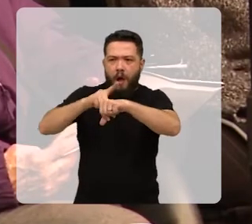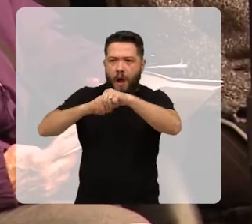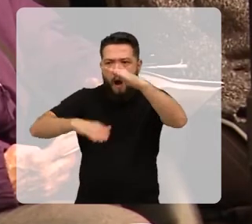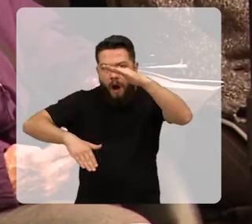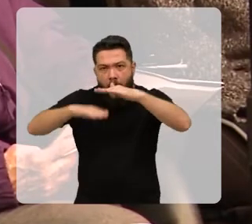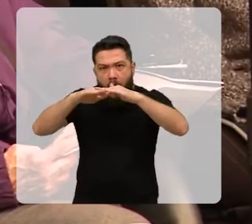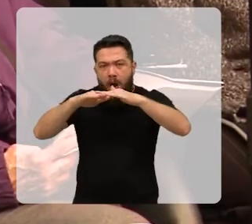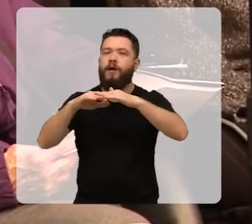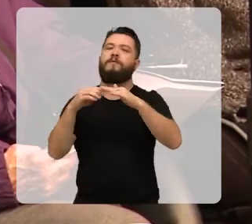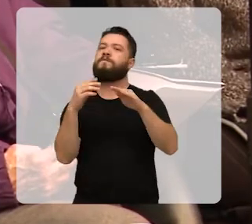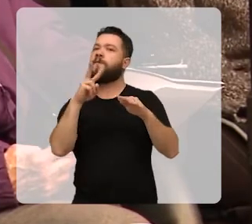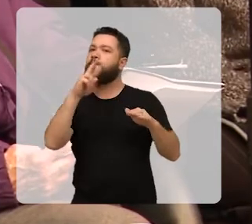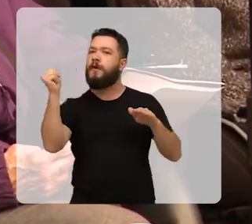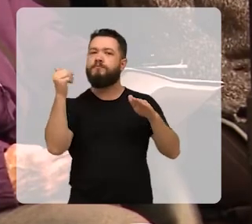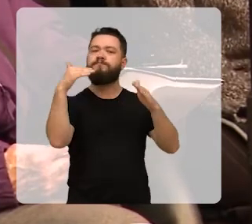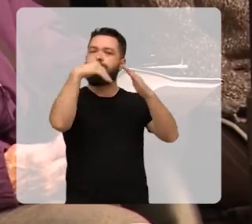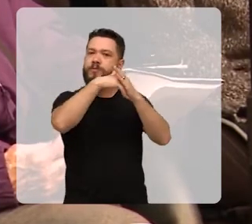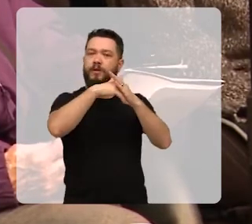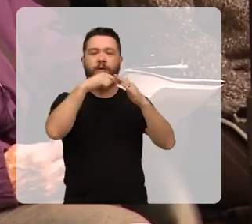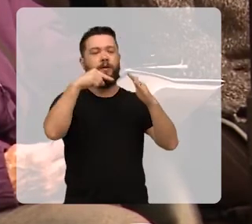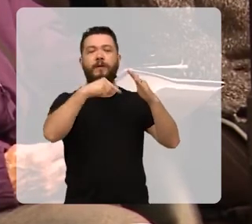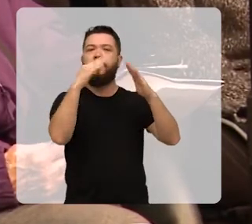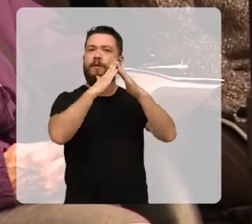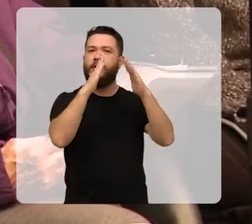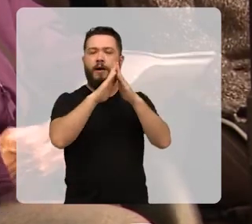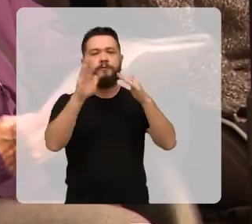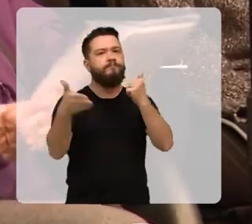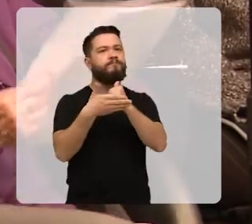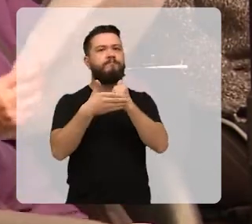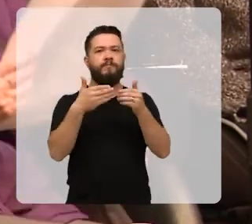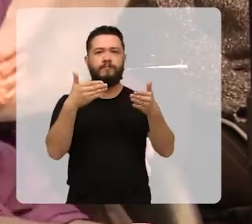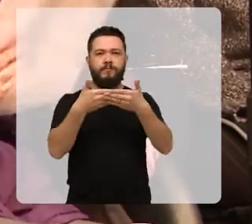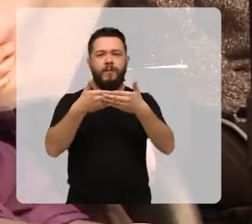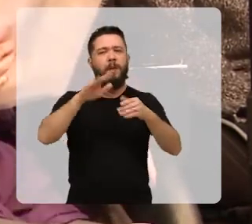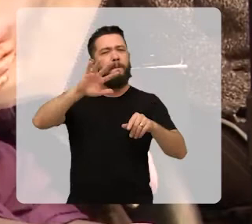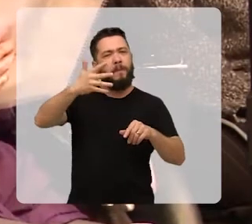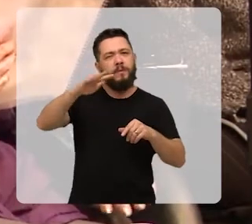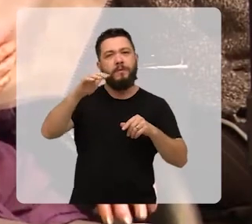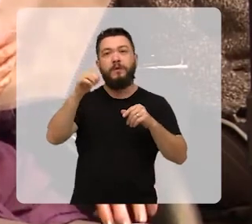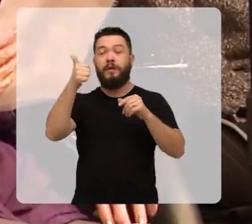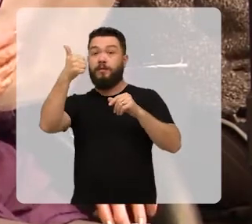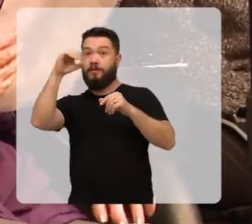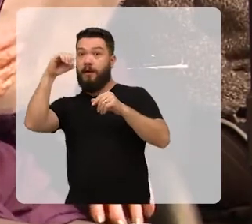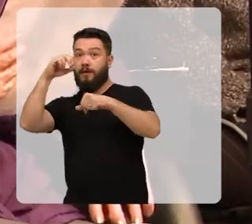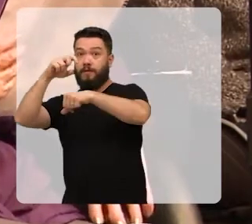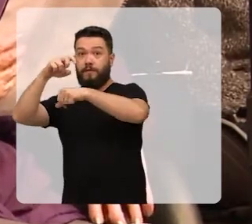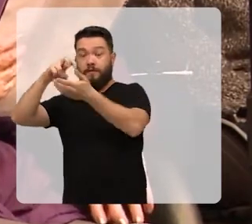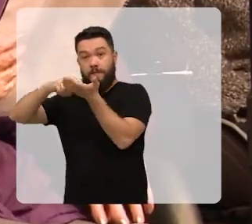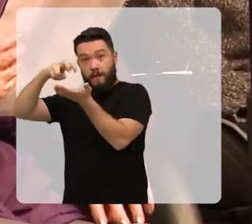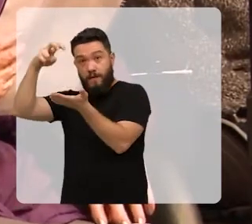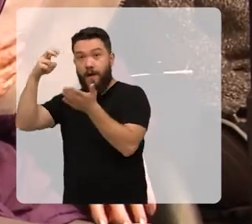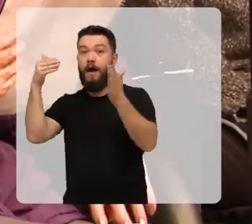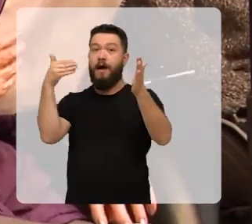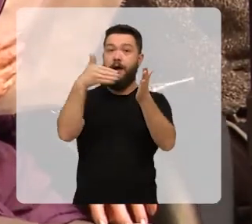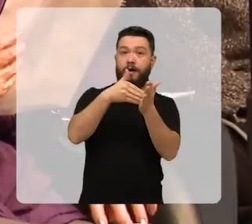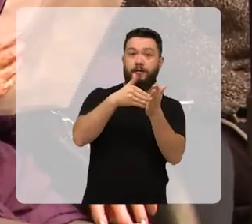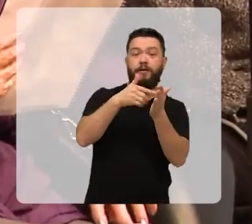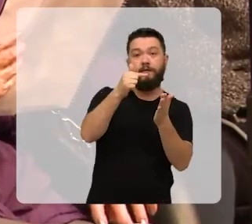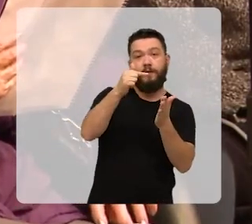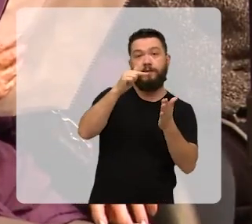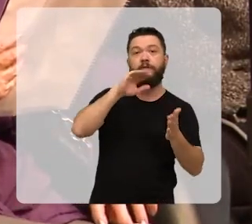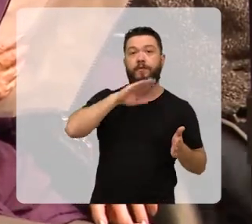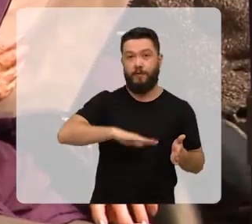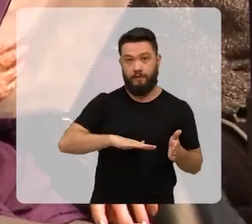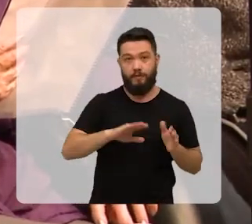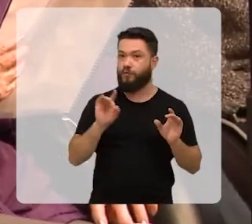entre 20 horas da noite e 6 horas da manhã. Nesse período, muitos judeus foram arrancados